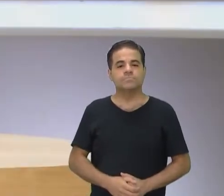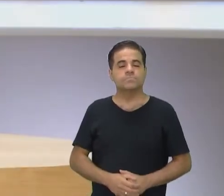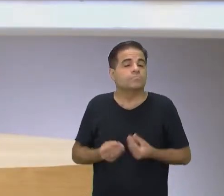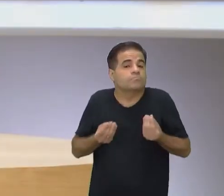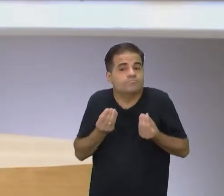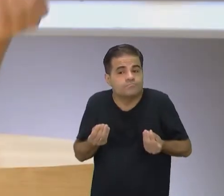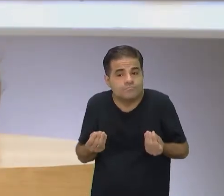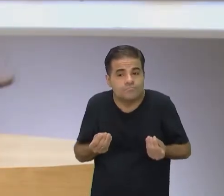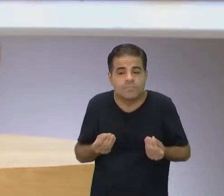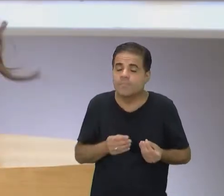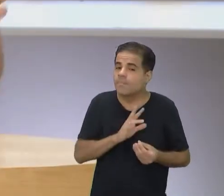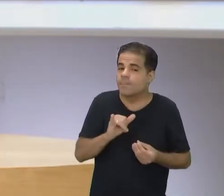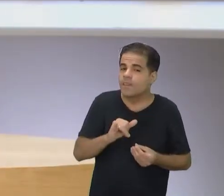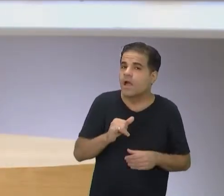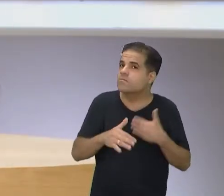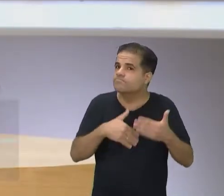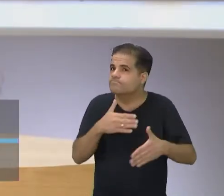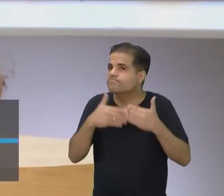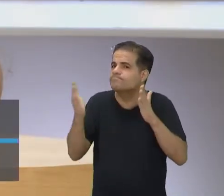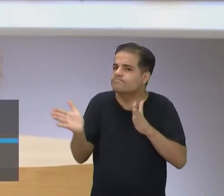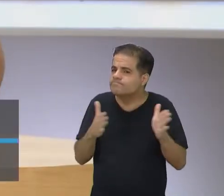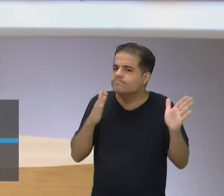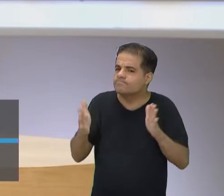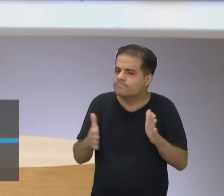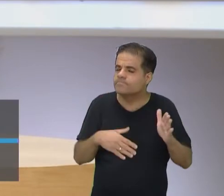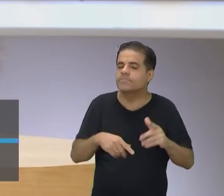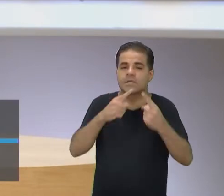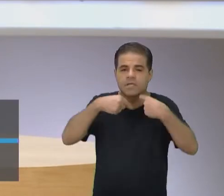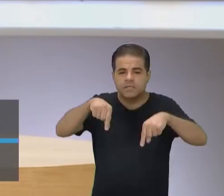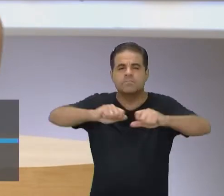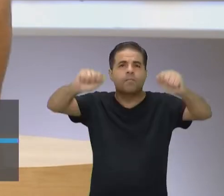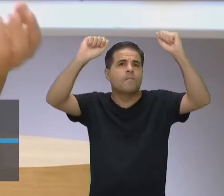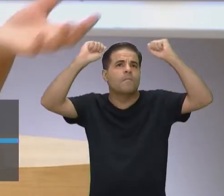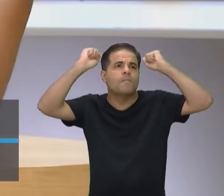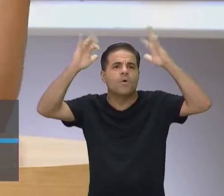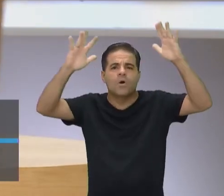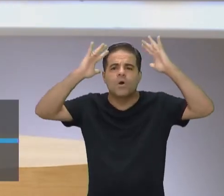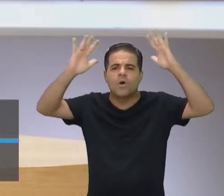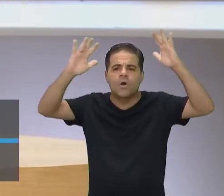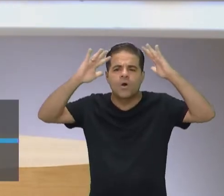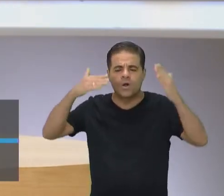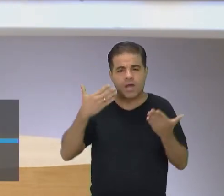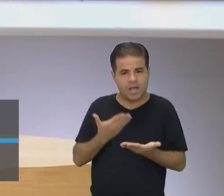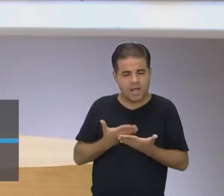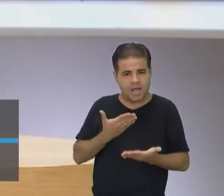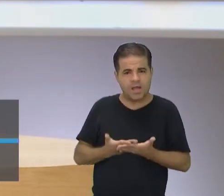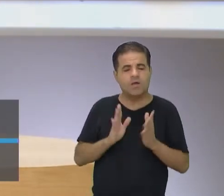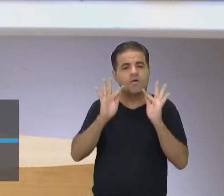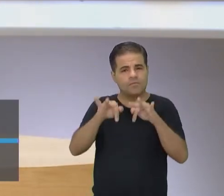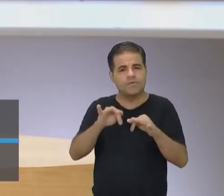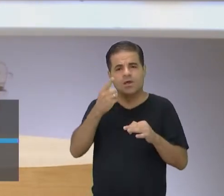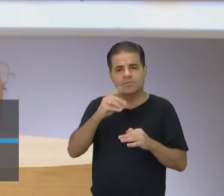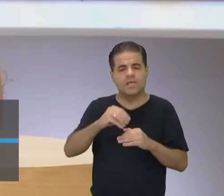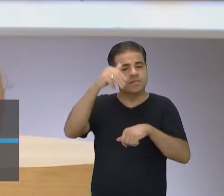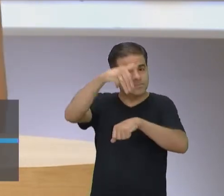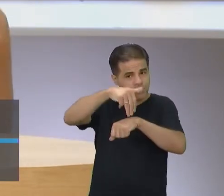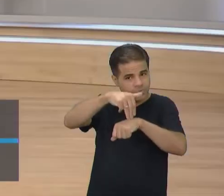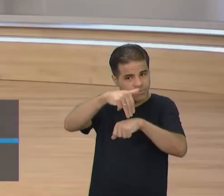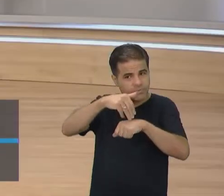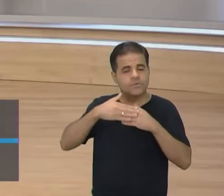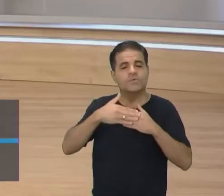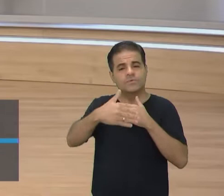como que vai se dar aí essa produção. Então, eles já vão pensando agora, durante a aula, e lá no final, nos 10 minutos, eles